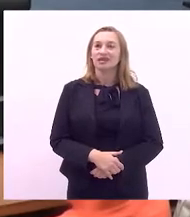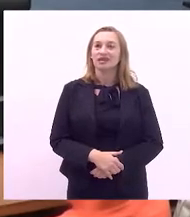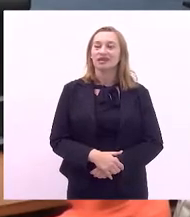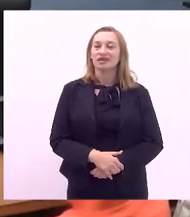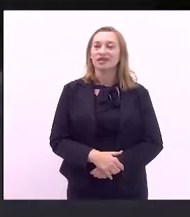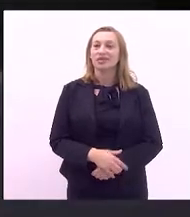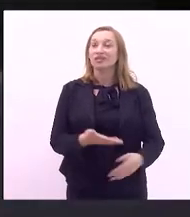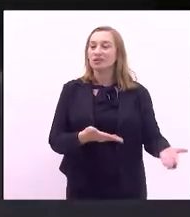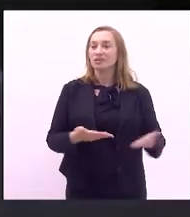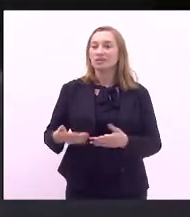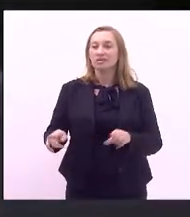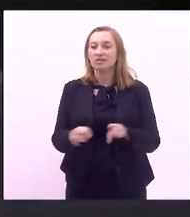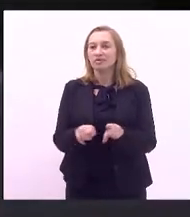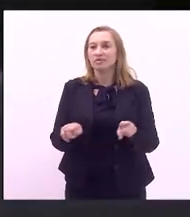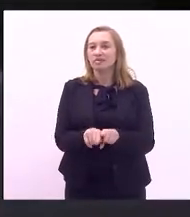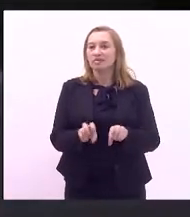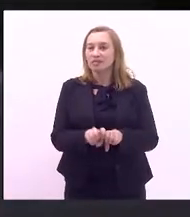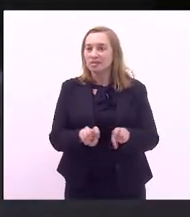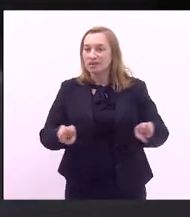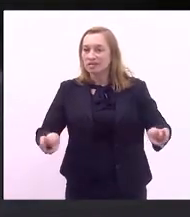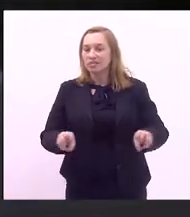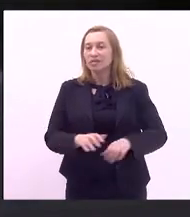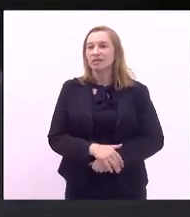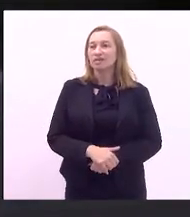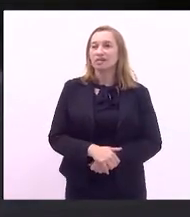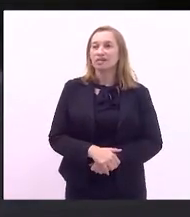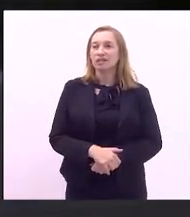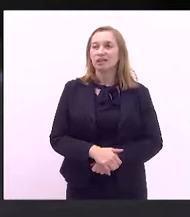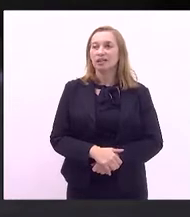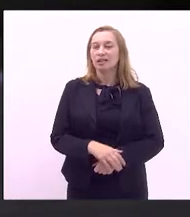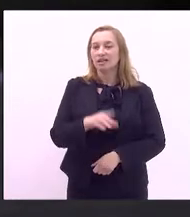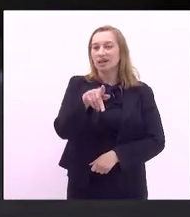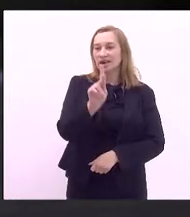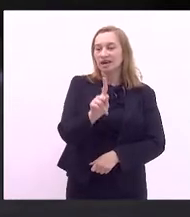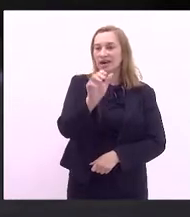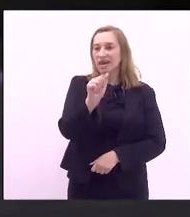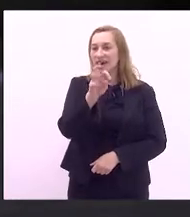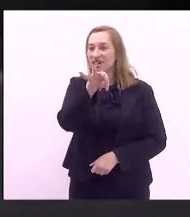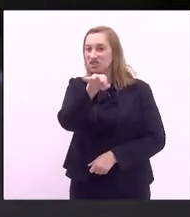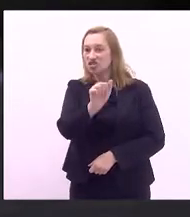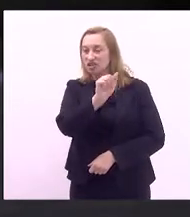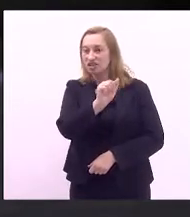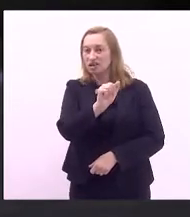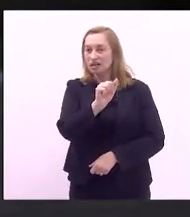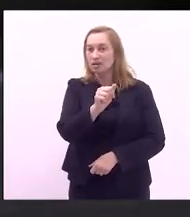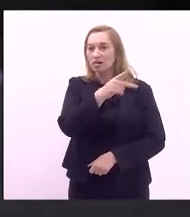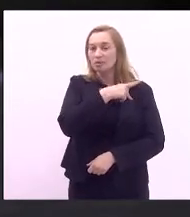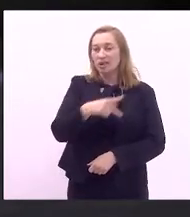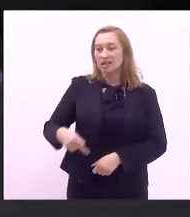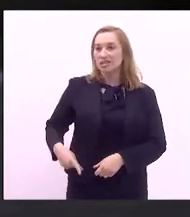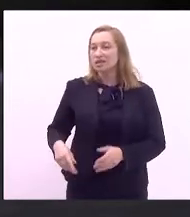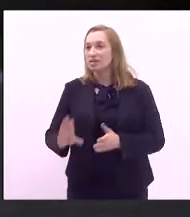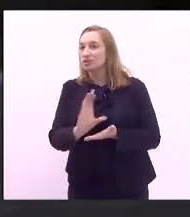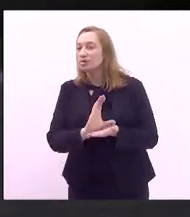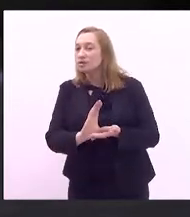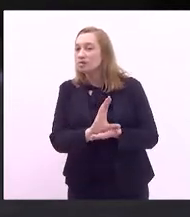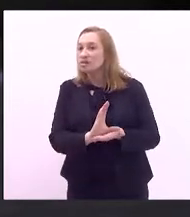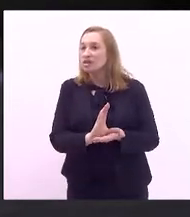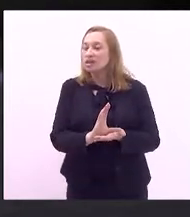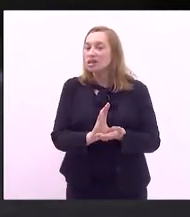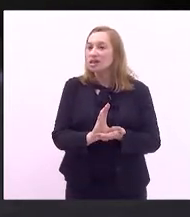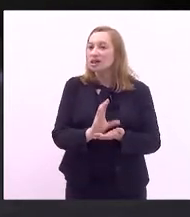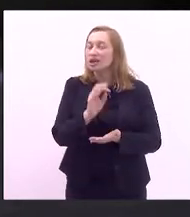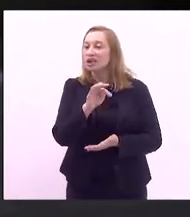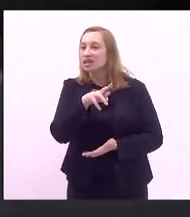e convidamos também para compor a mesa a senhora Kátia Bastos presidente do conselho inter-religioso